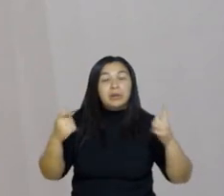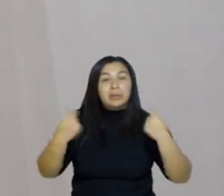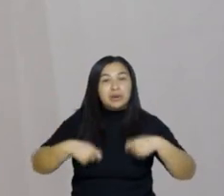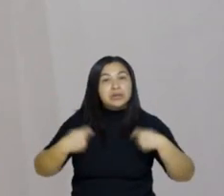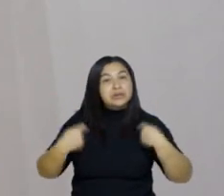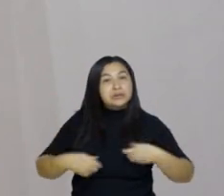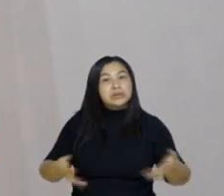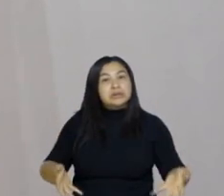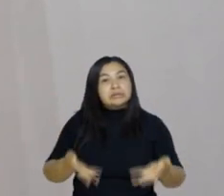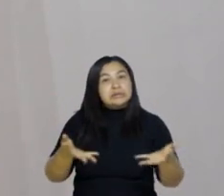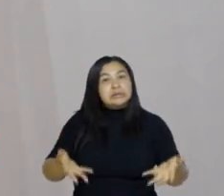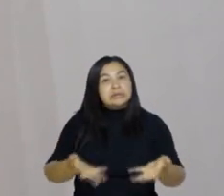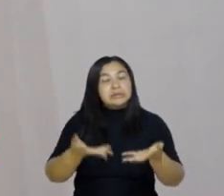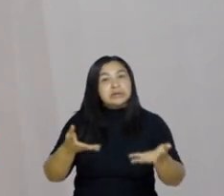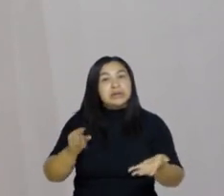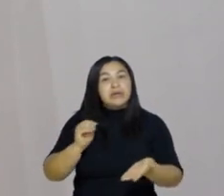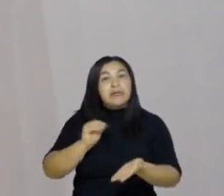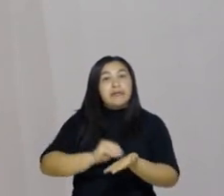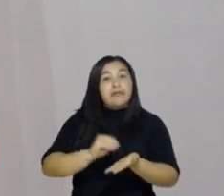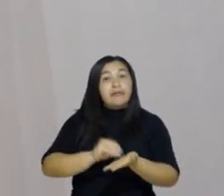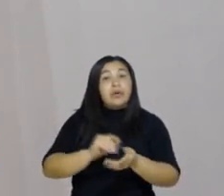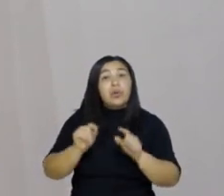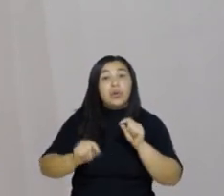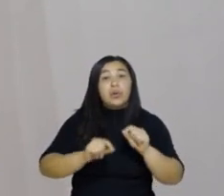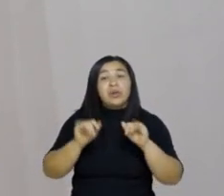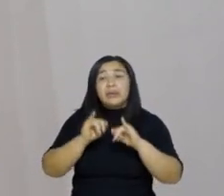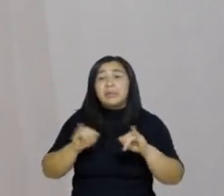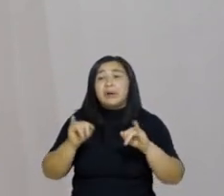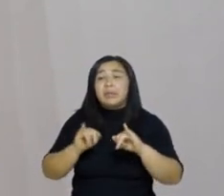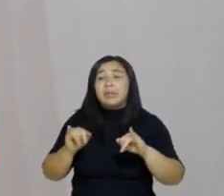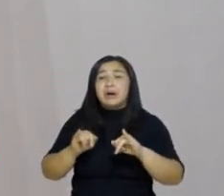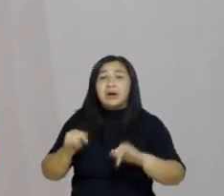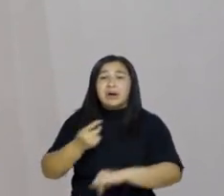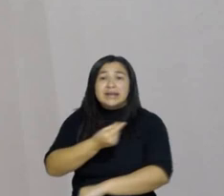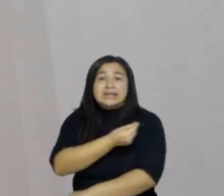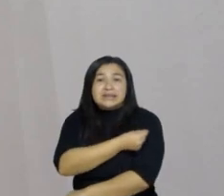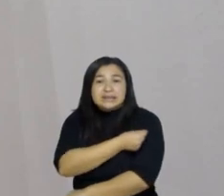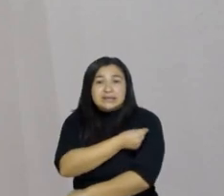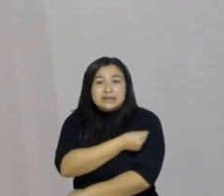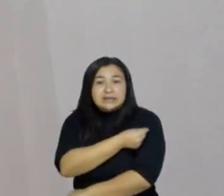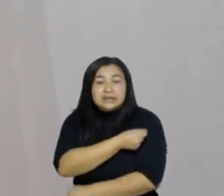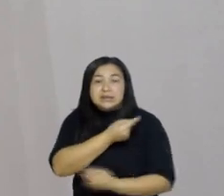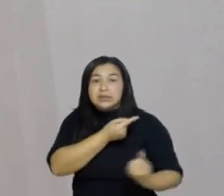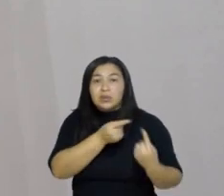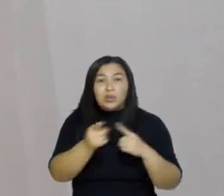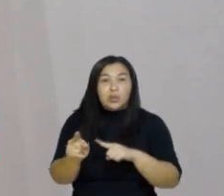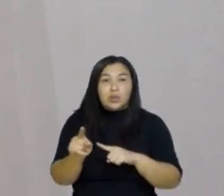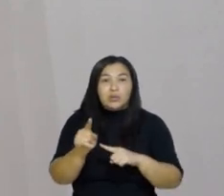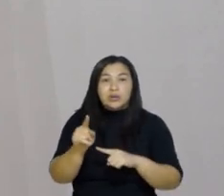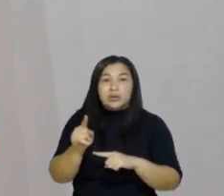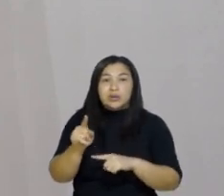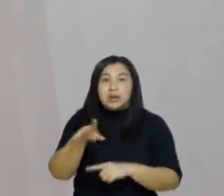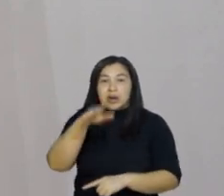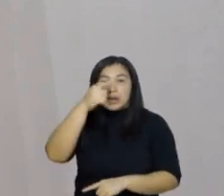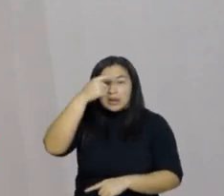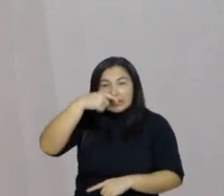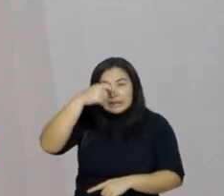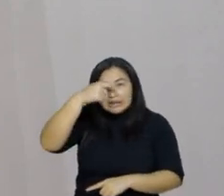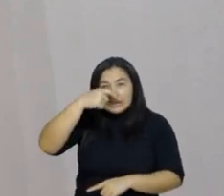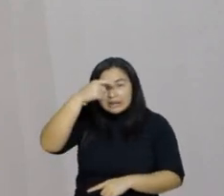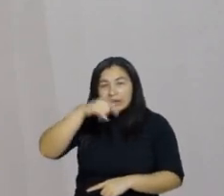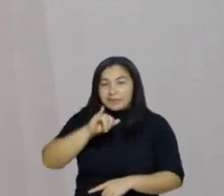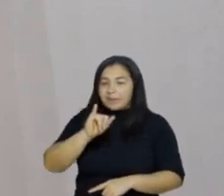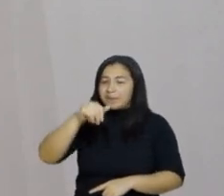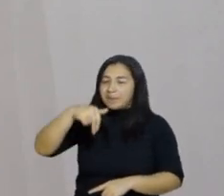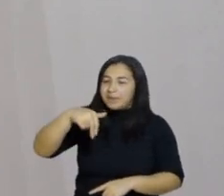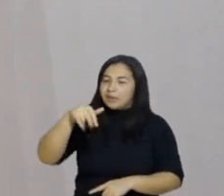está precisando fazer campanhas maiores, que é a vacinação contra a influenza, porque agora começa o inverno, é o tempo